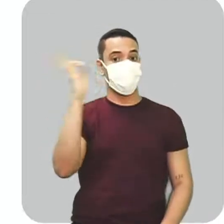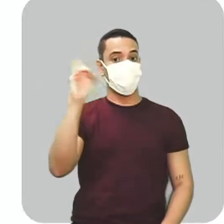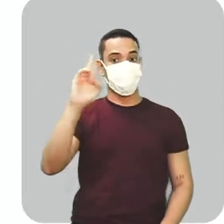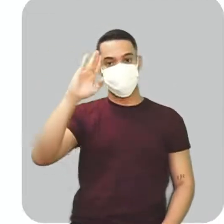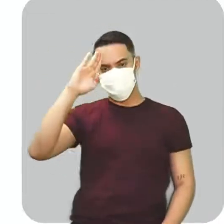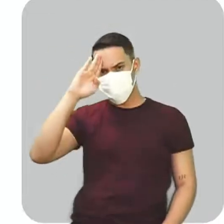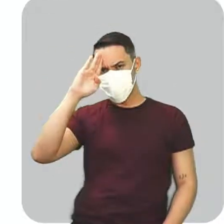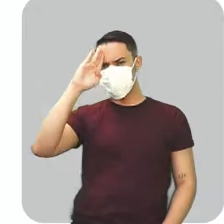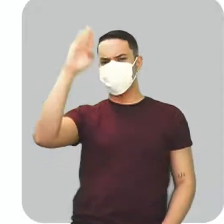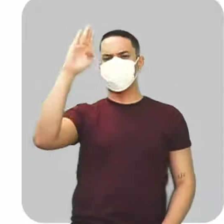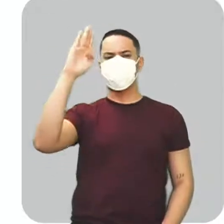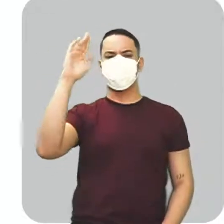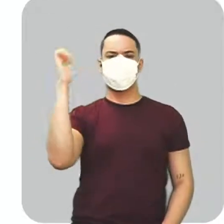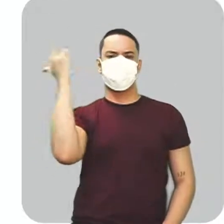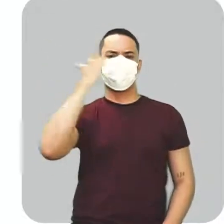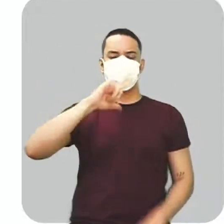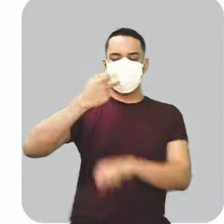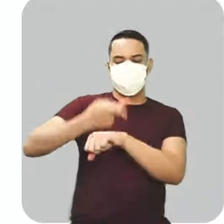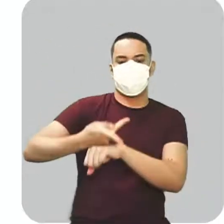subordinada adjetiva